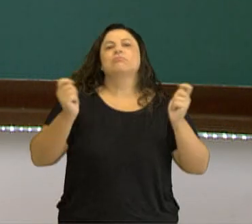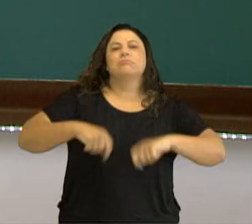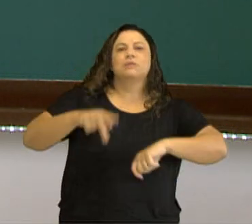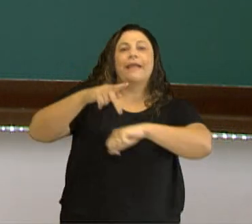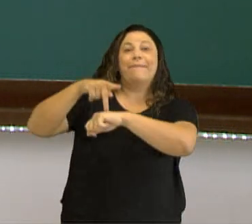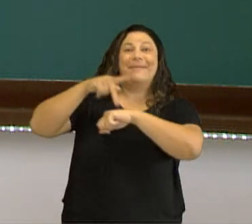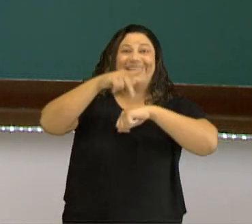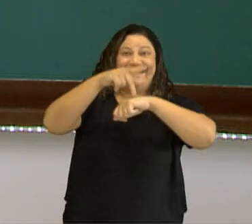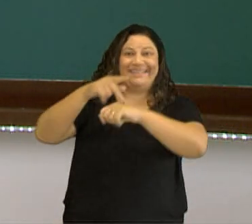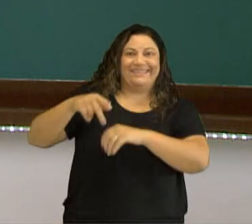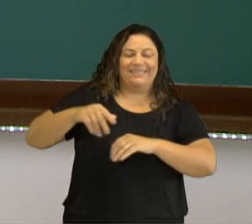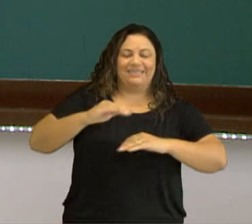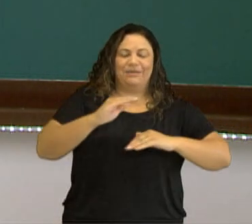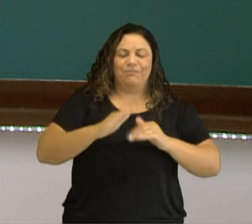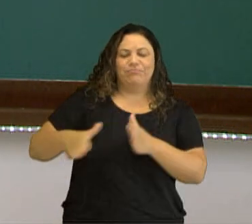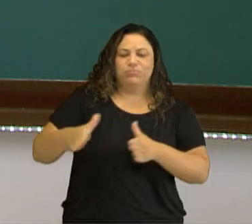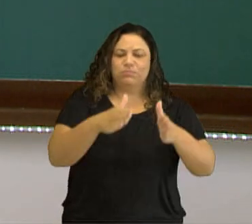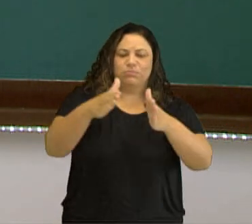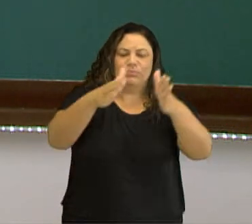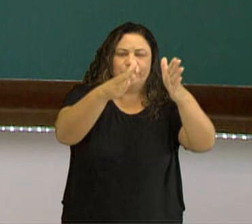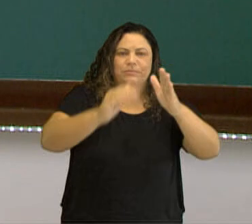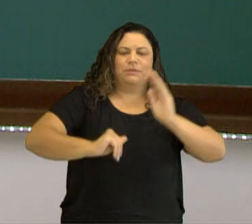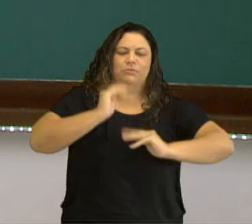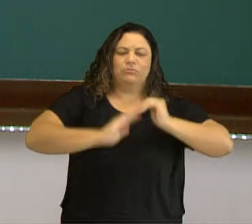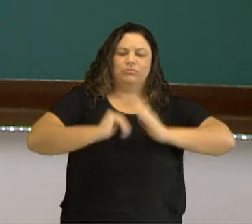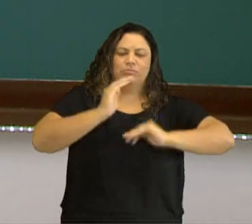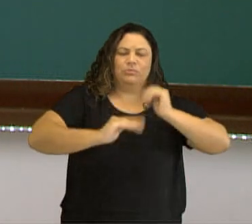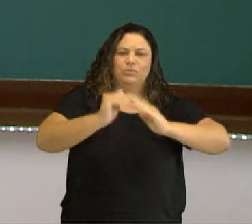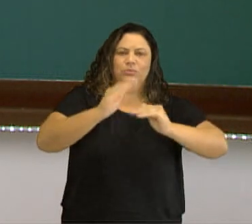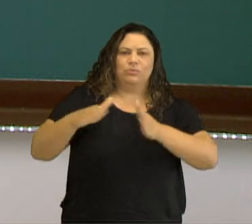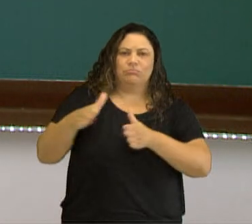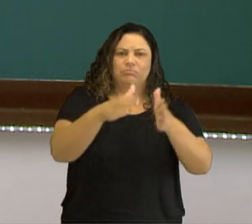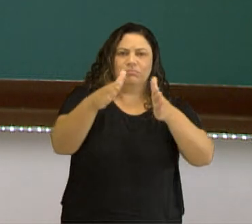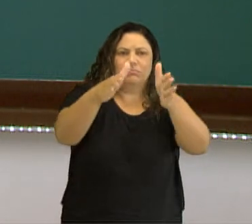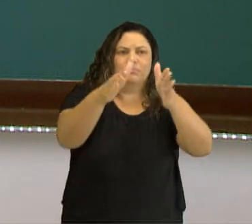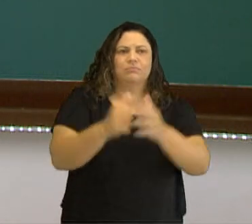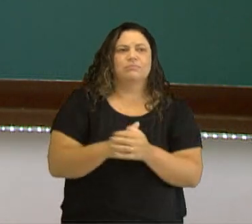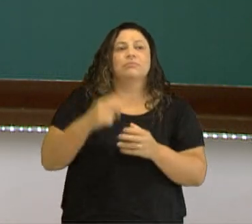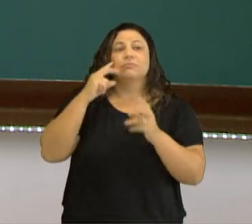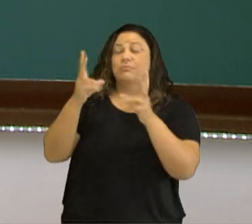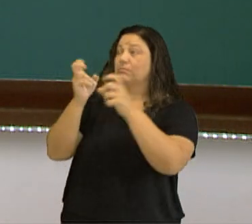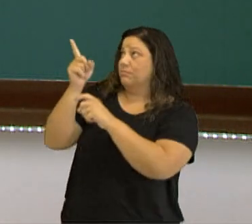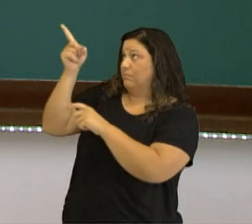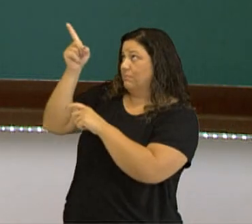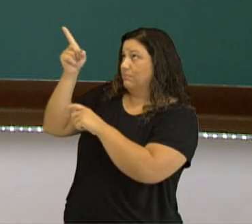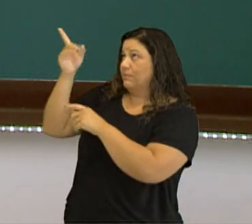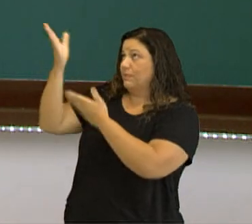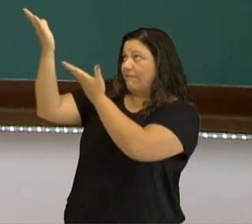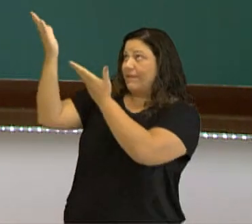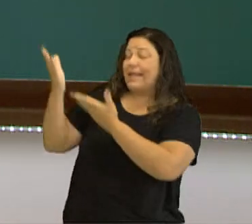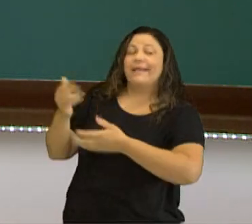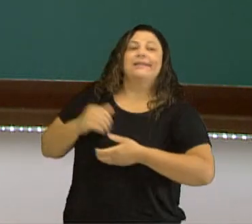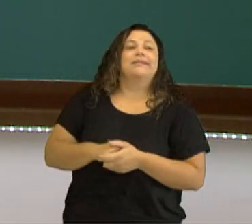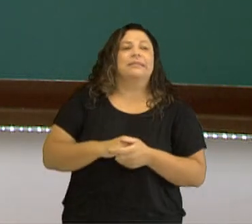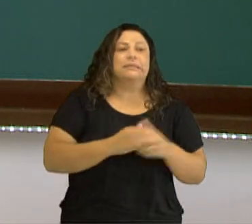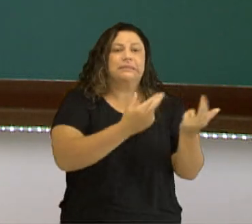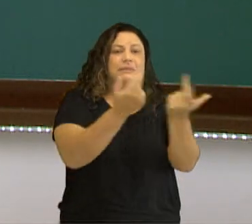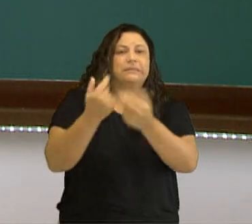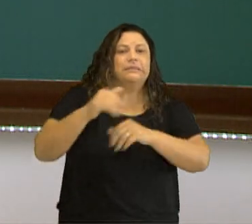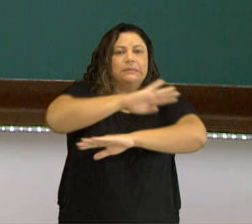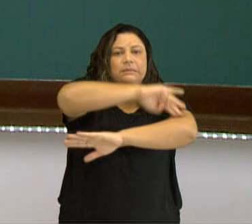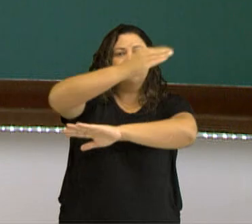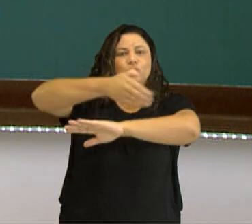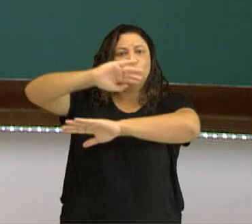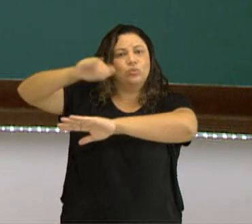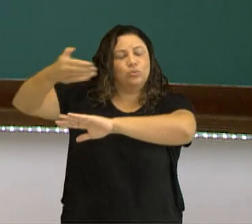pedra construídas, né, aí nos Andes, né, como a gente vê aqui nessa região montanhosa, e essas estradas